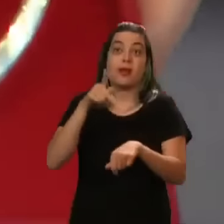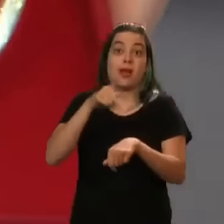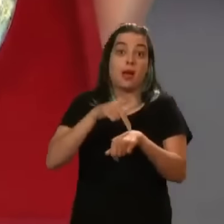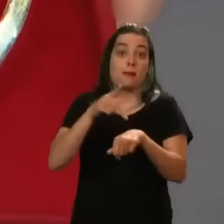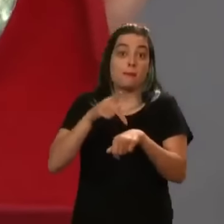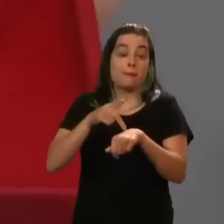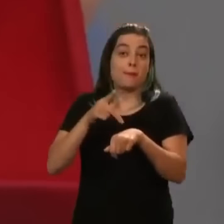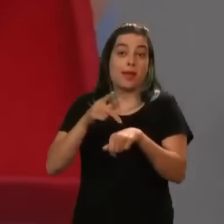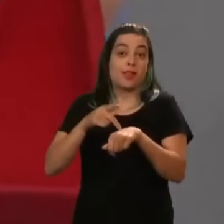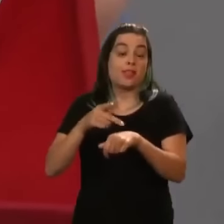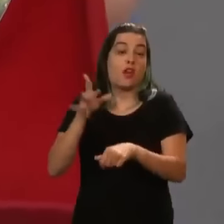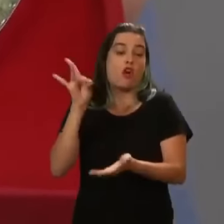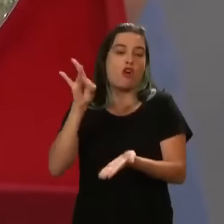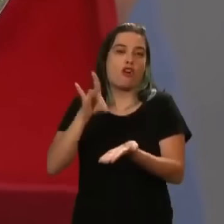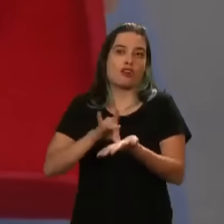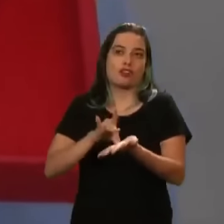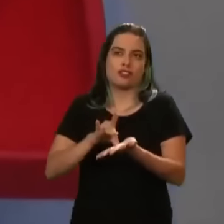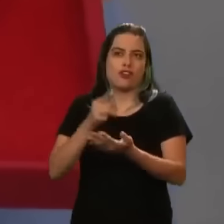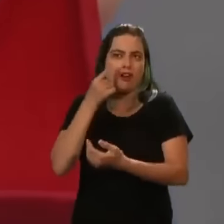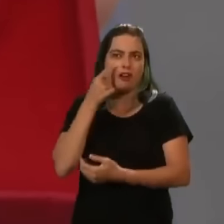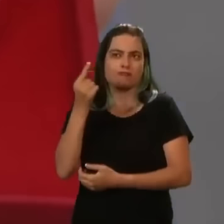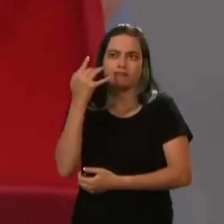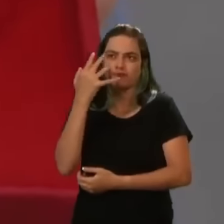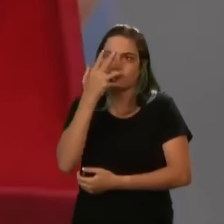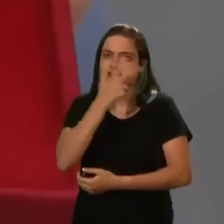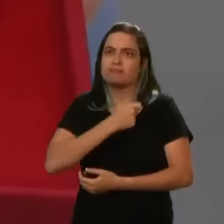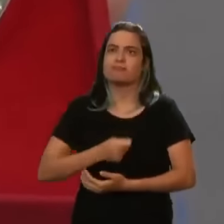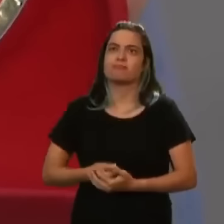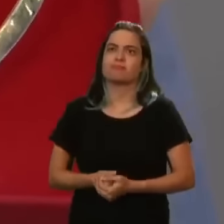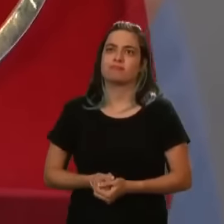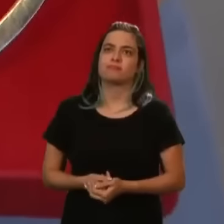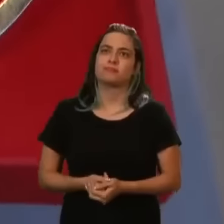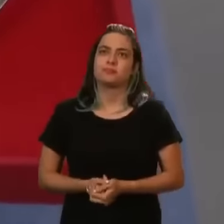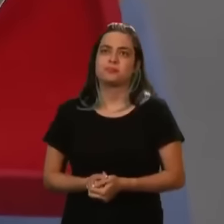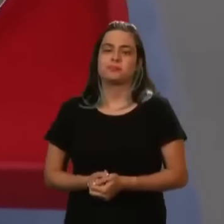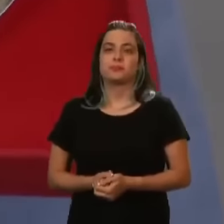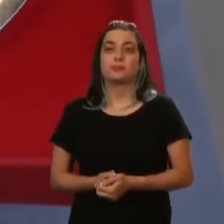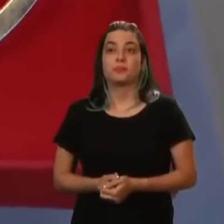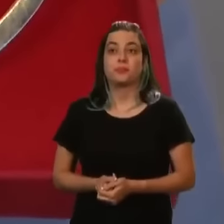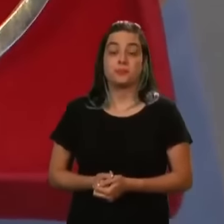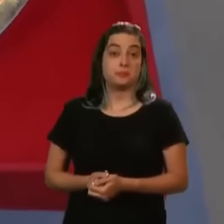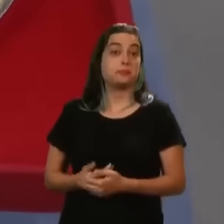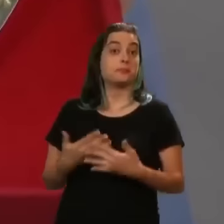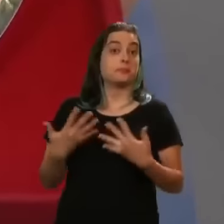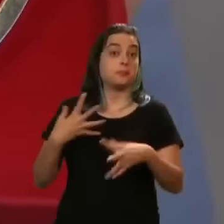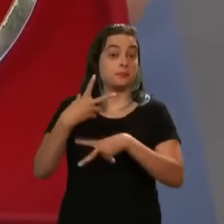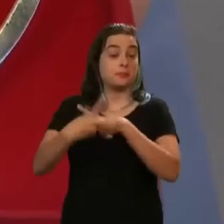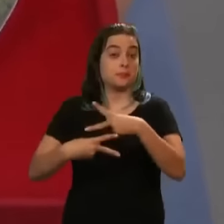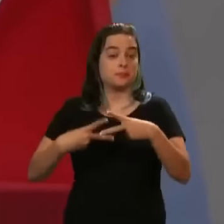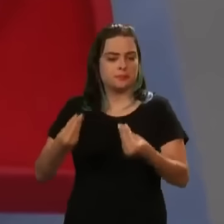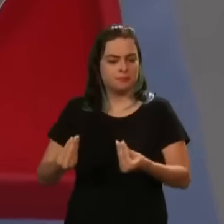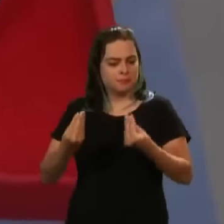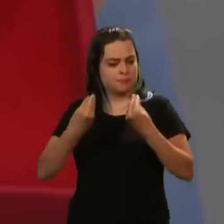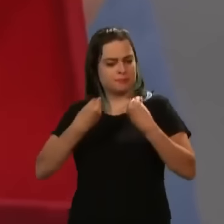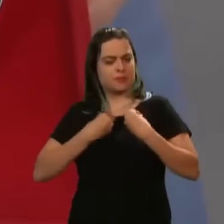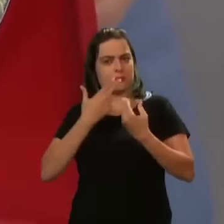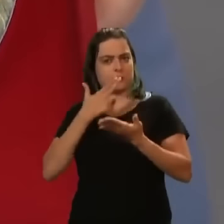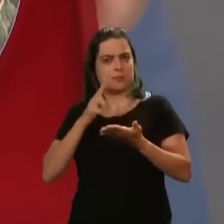para ver melhor, ó? Não é lindo? E quando esse presente chegou para mim com uma